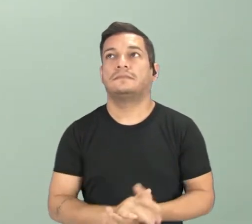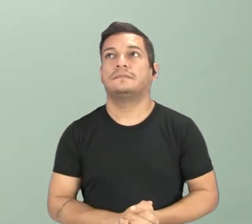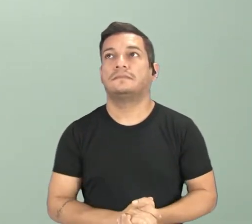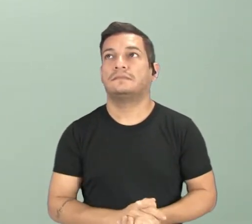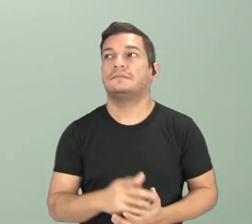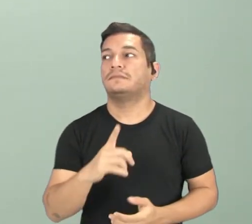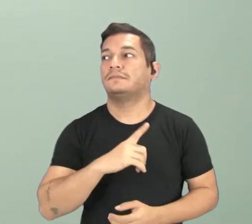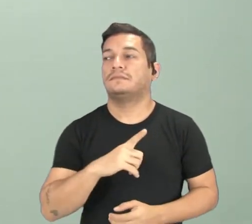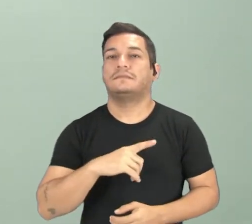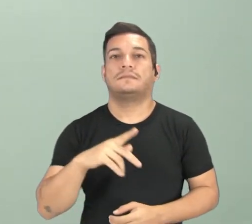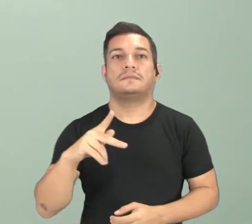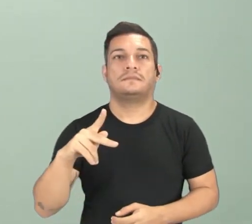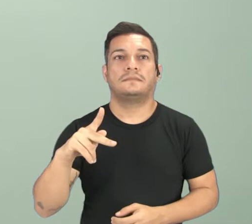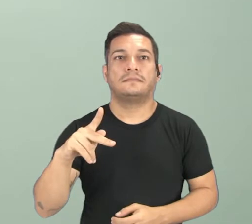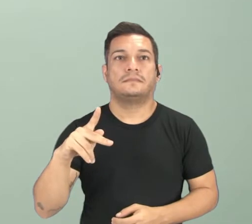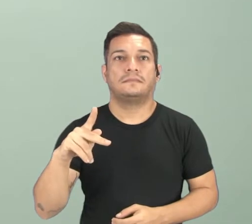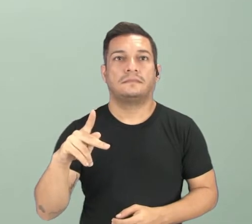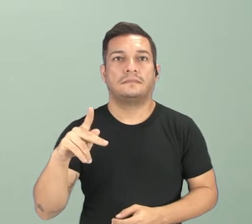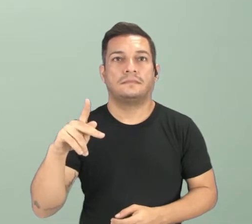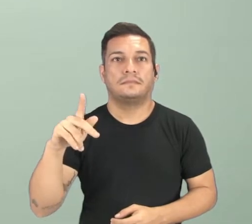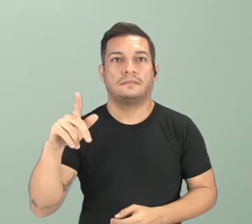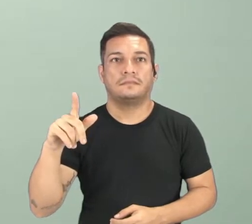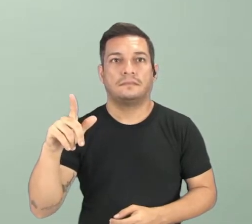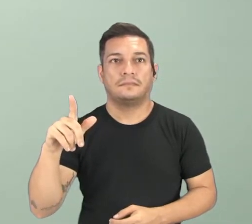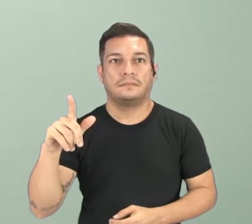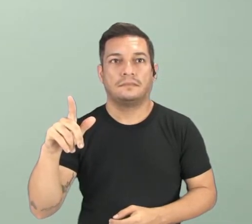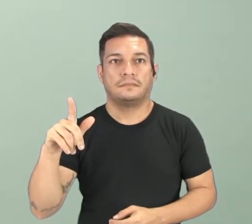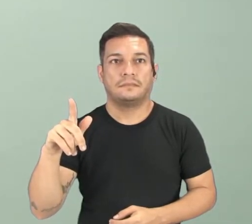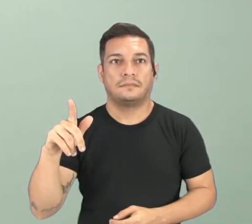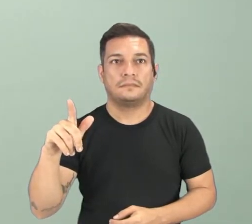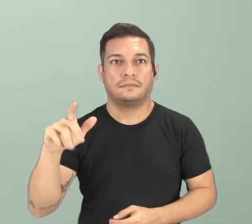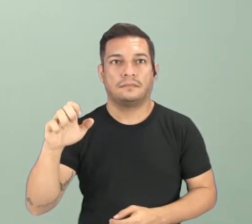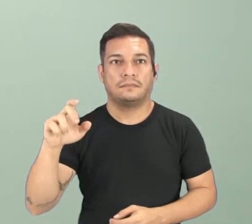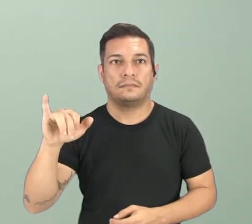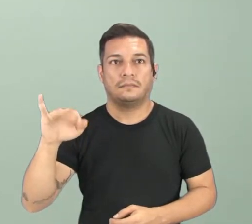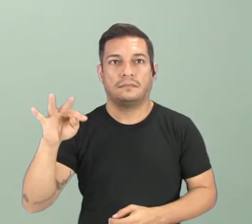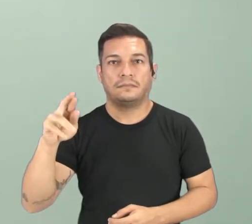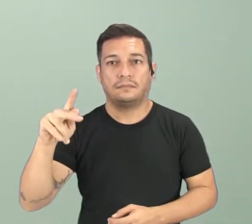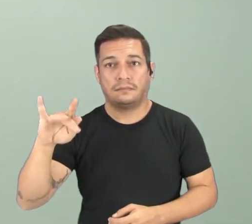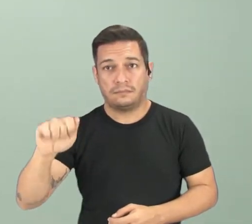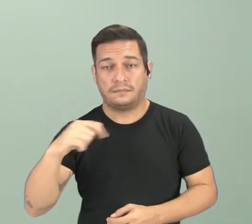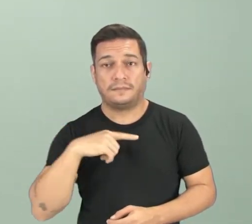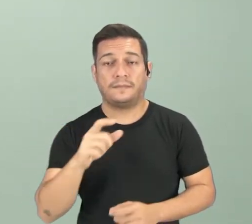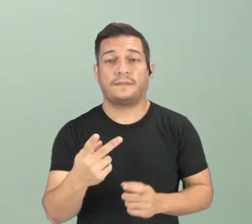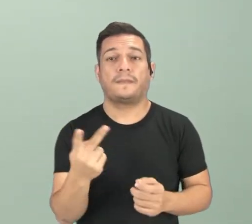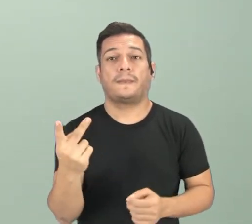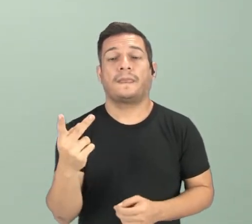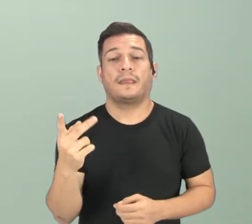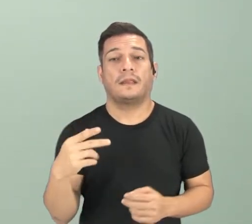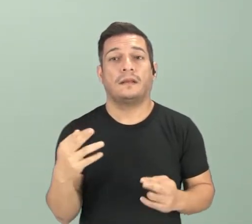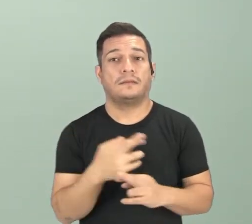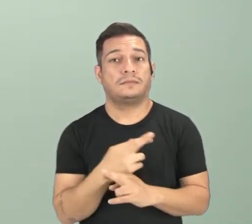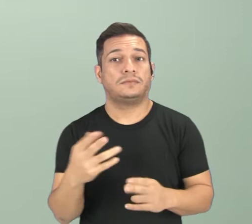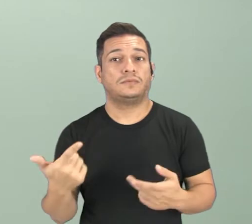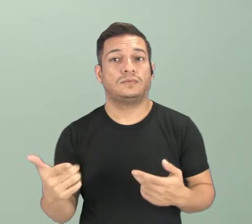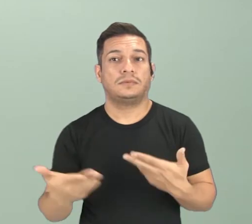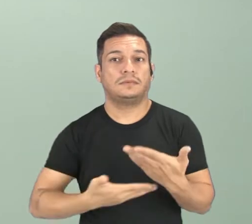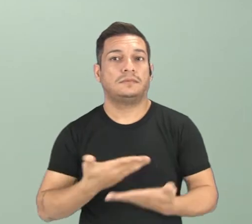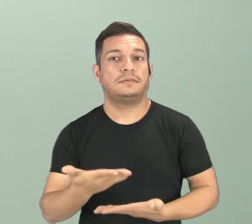Quando eu tenho a pleiotropia, eu tenho a expressão de um par sobre o outro. Então, eu não tenho uma interação